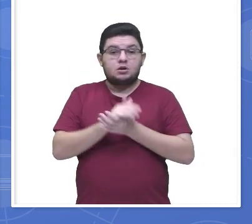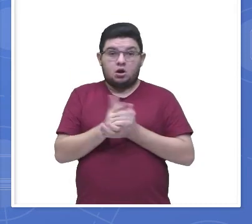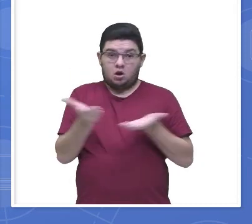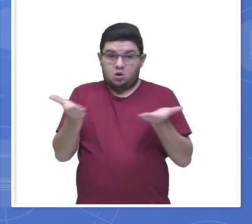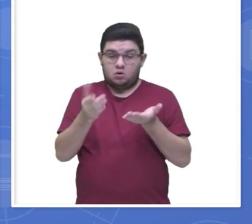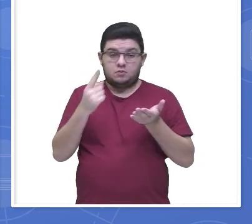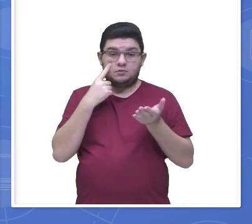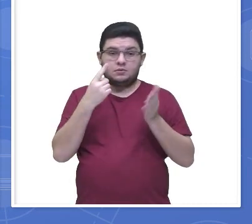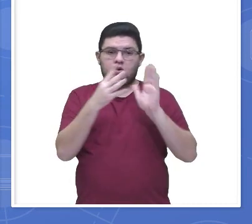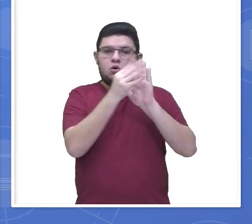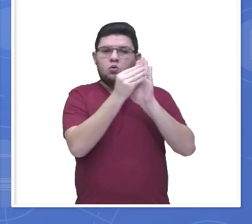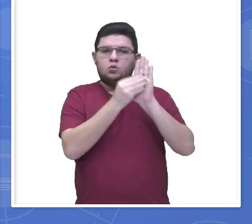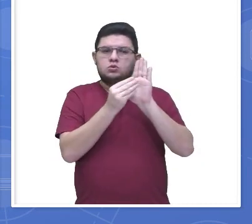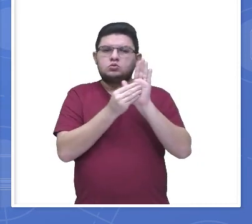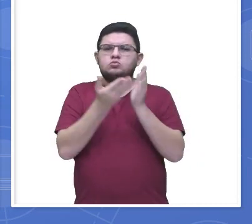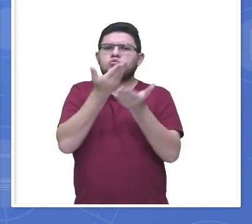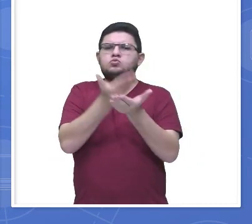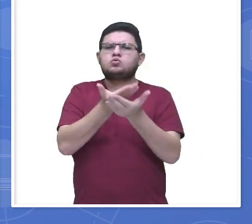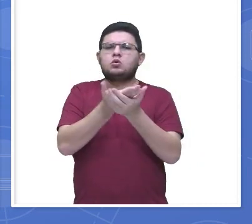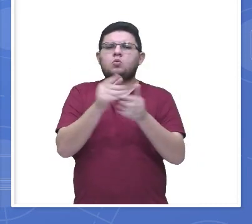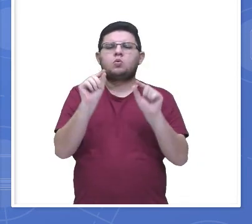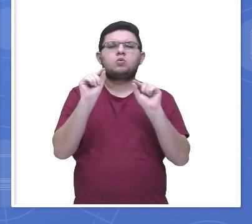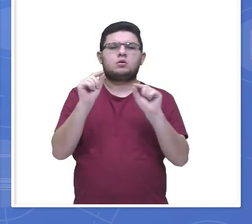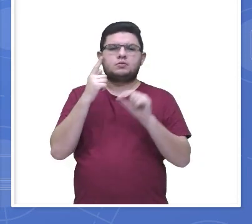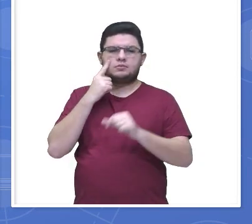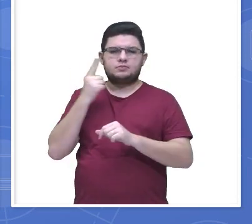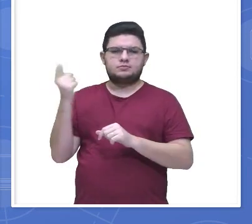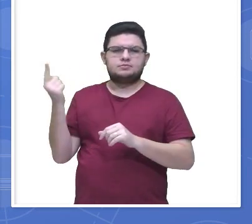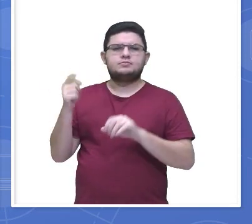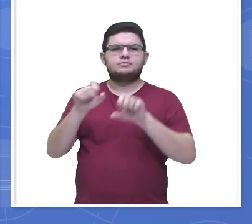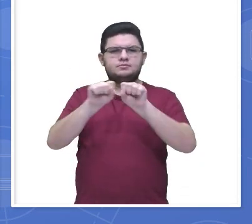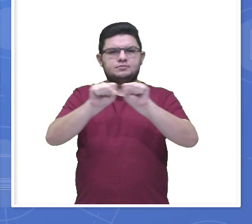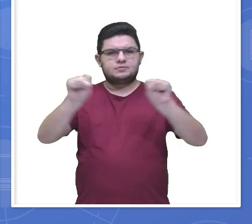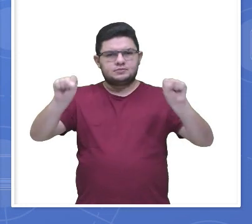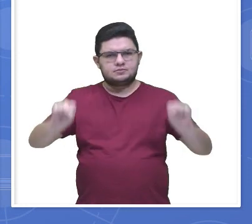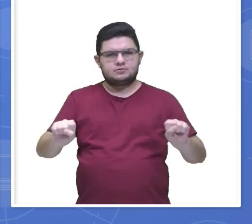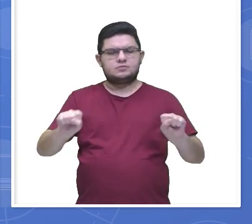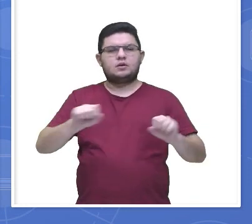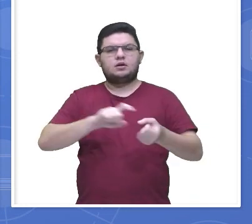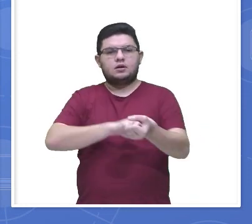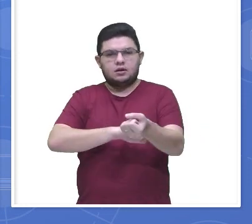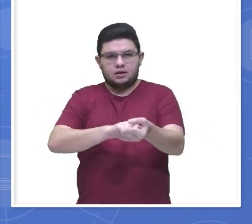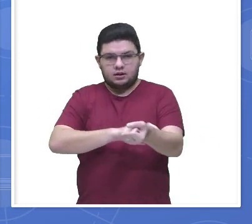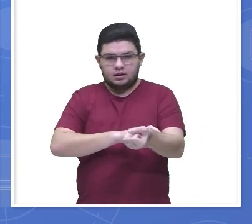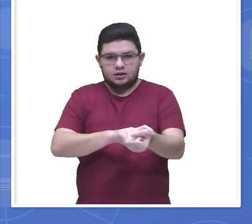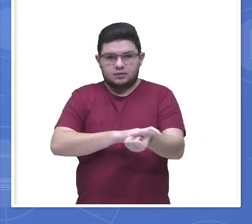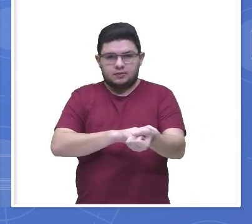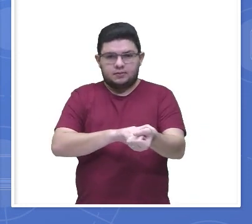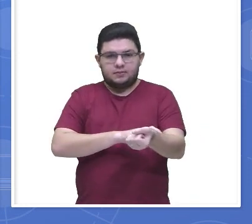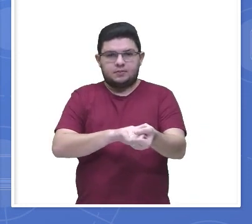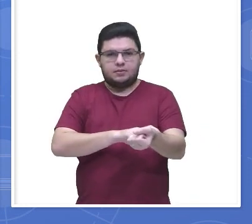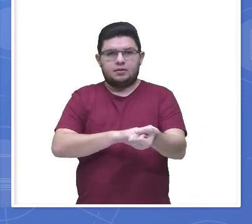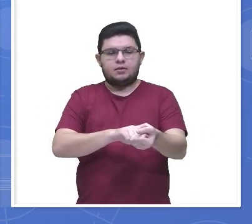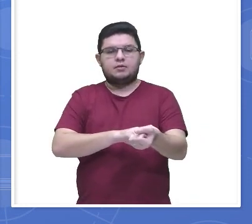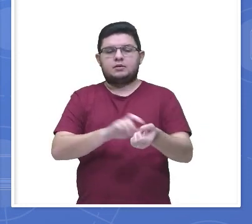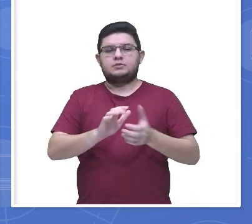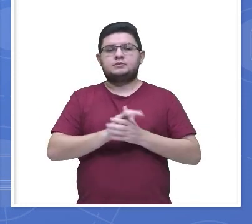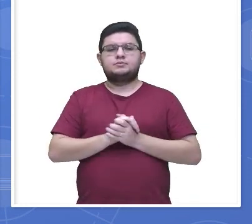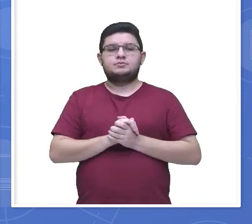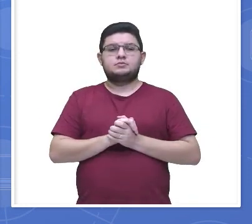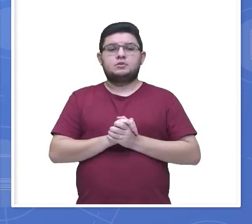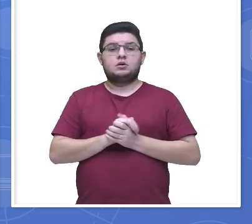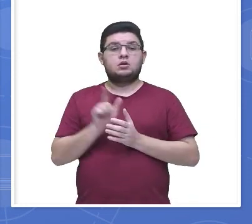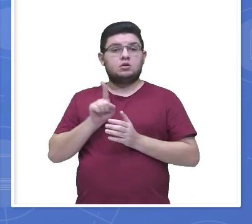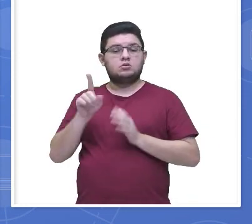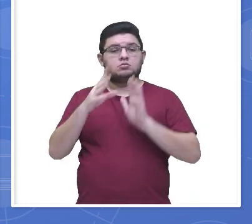nossa aula de hoje, como eu falei. Sistema nervoso, né? A nossa aula de número 29 de biologia sobre o sistema nervoso. Conteúdo